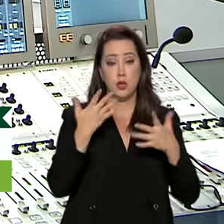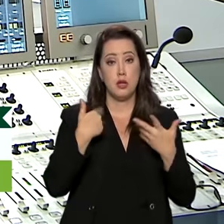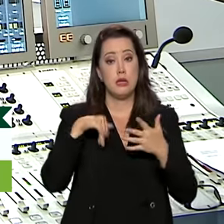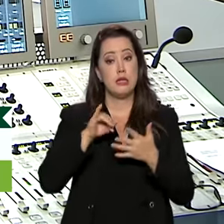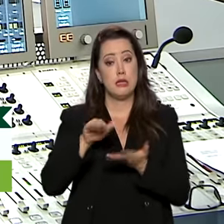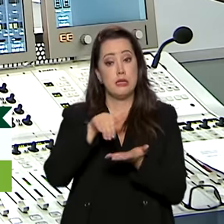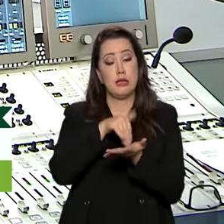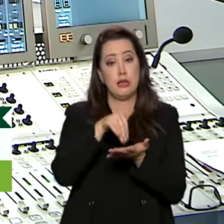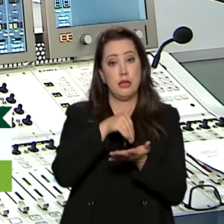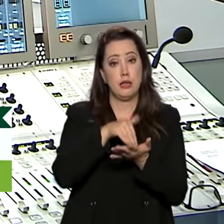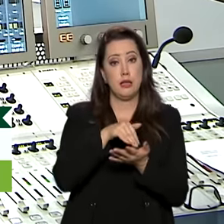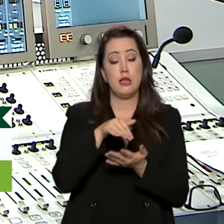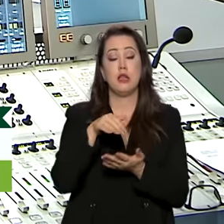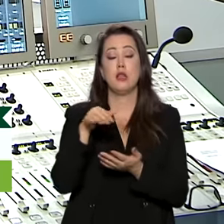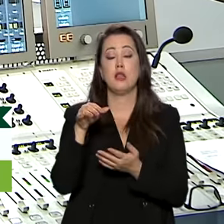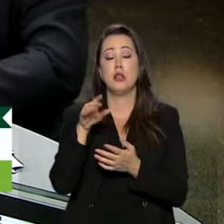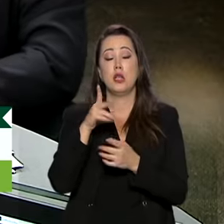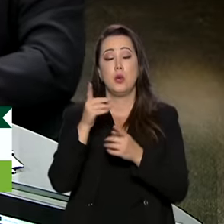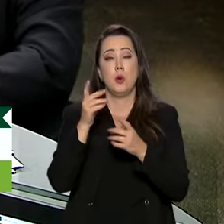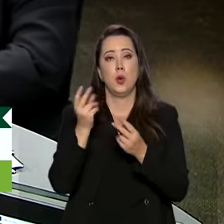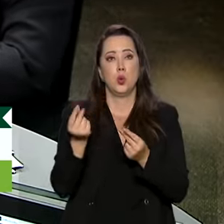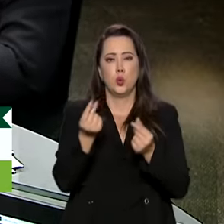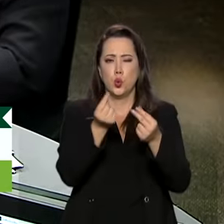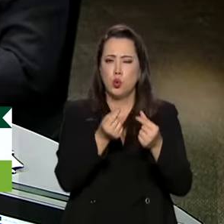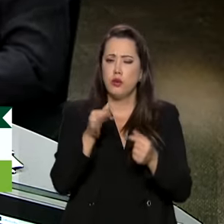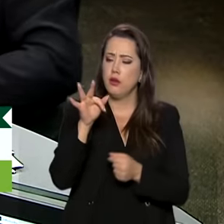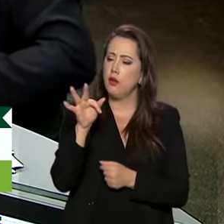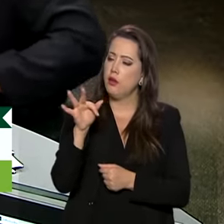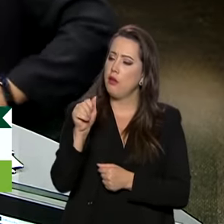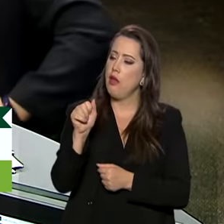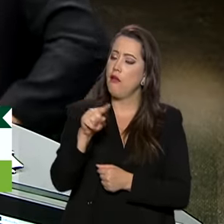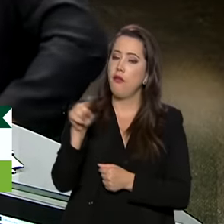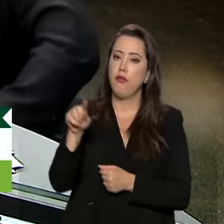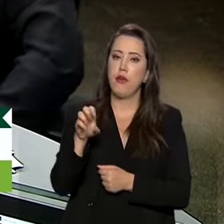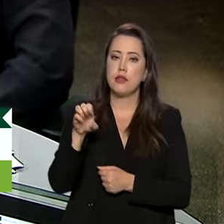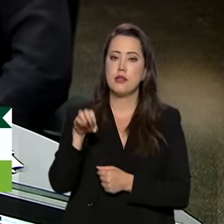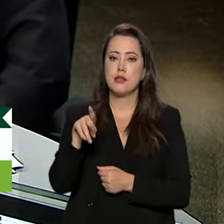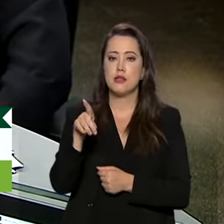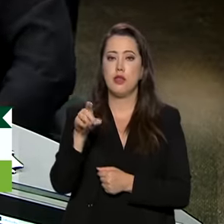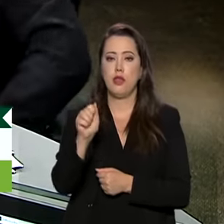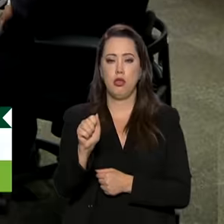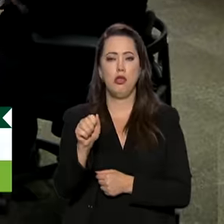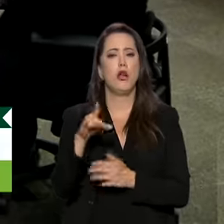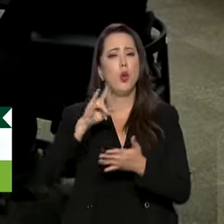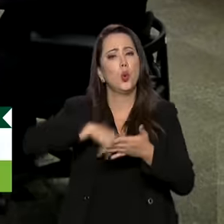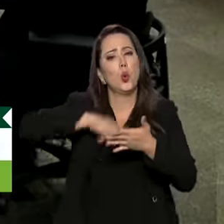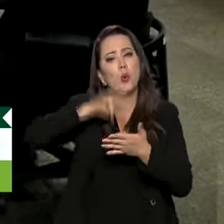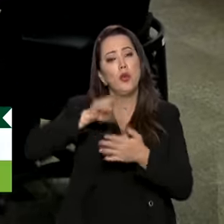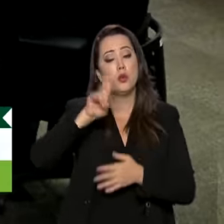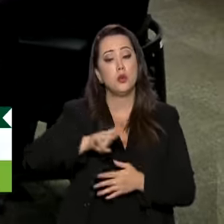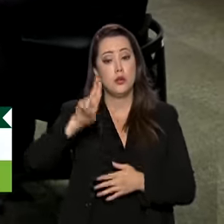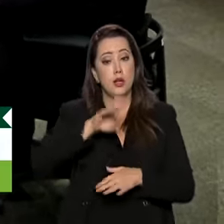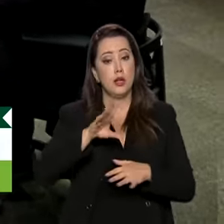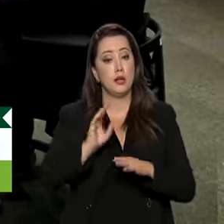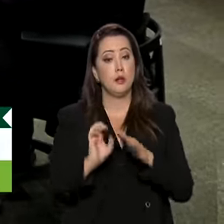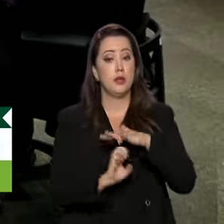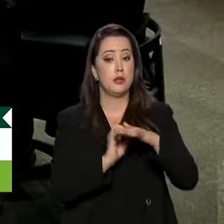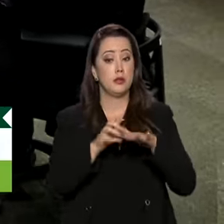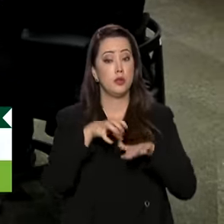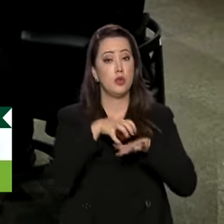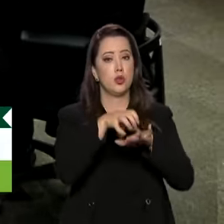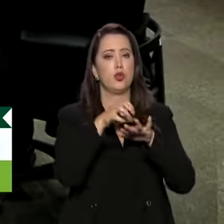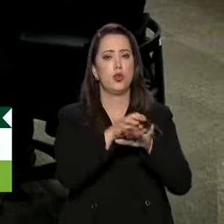da Secretaria da Fazenda a partir da emissão do Manifesto eletrônico fiscal documento muito utilizado pelas empresas do ramo que